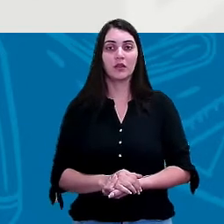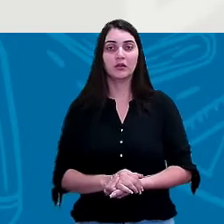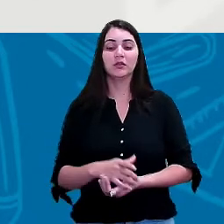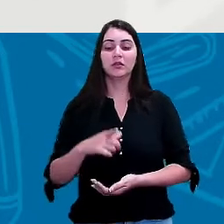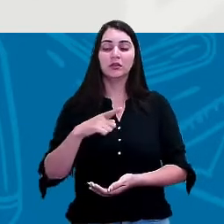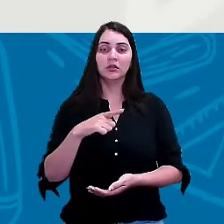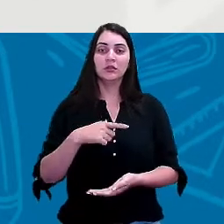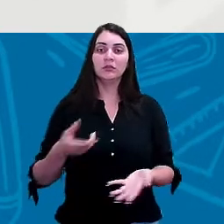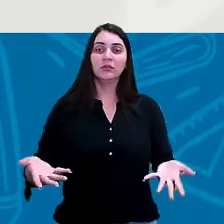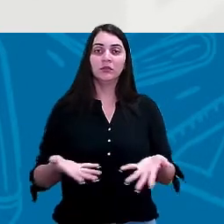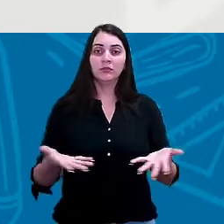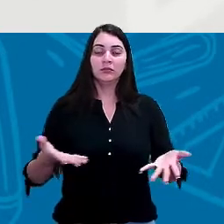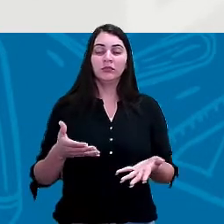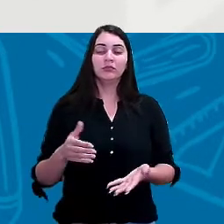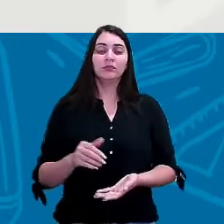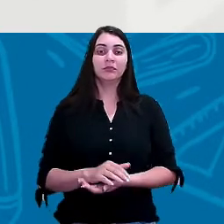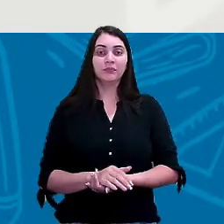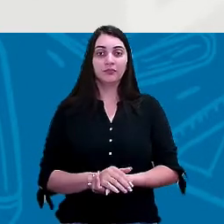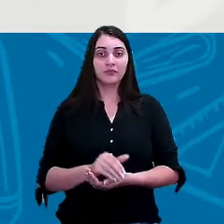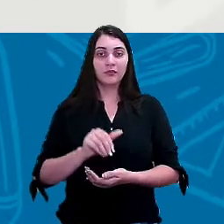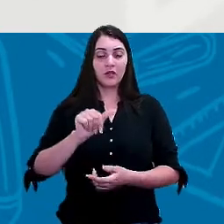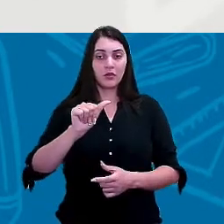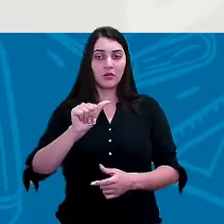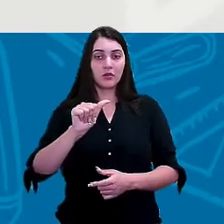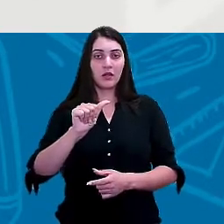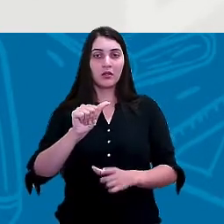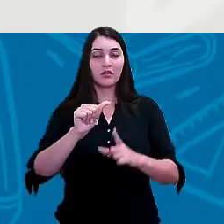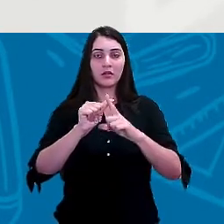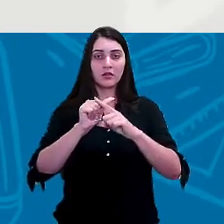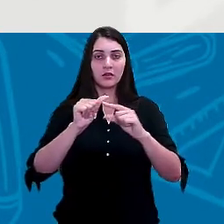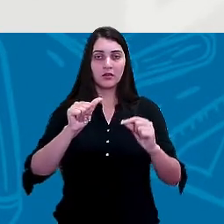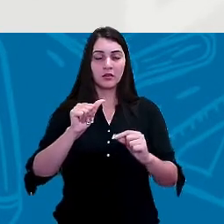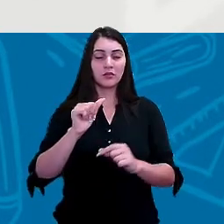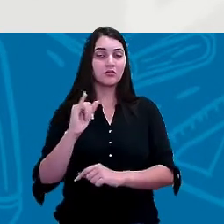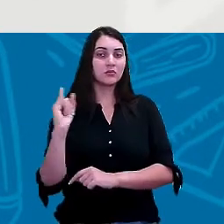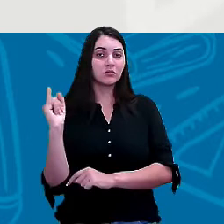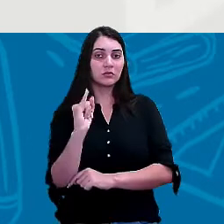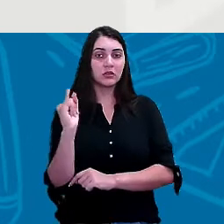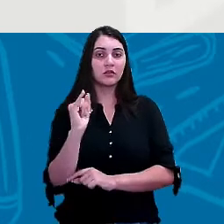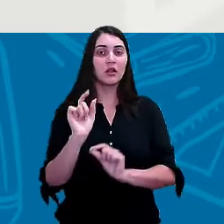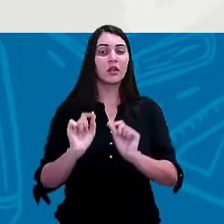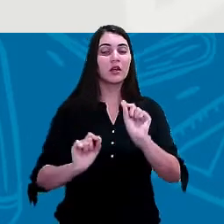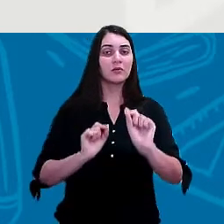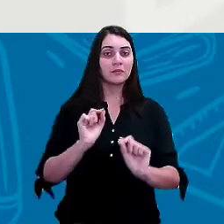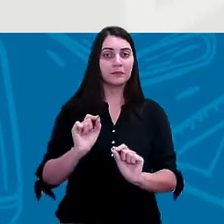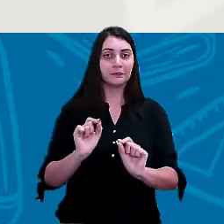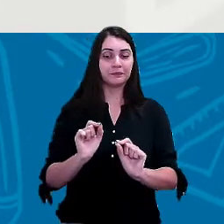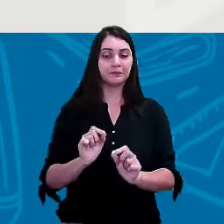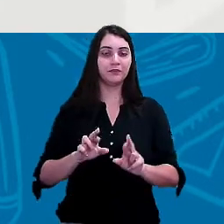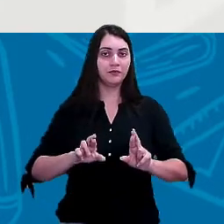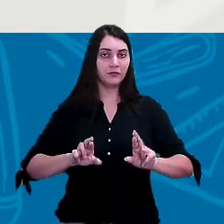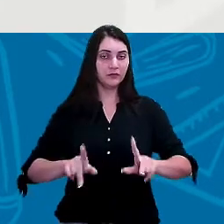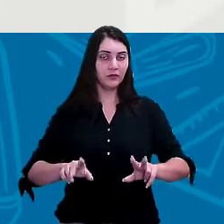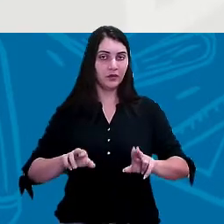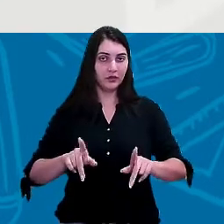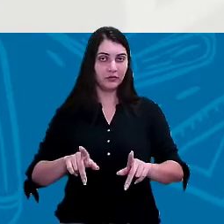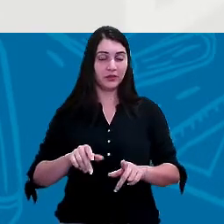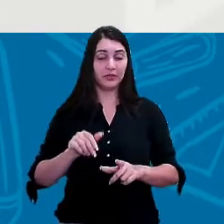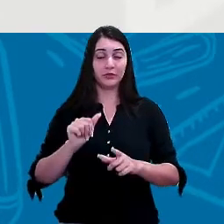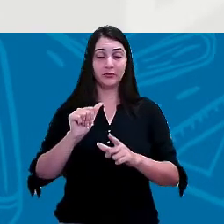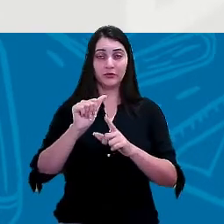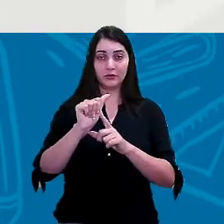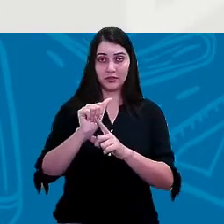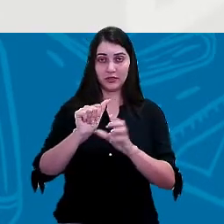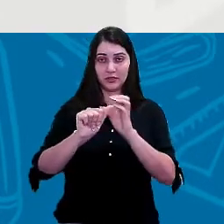Temos agora os artigos indefinidos. São aqueles artigos que, diferente dos artigos